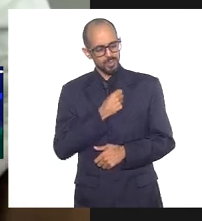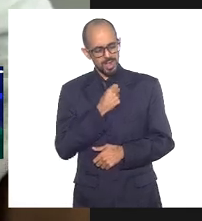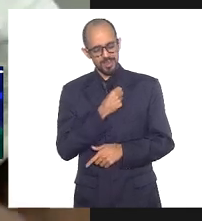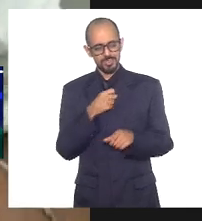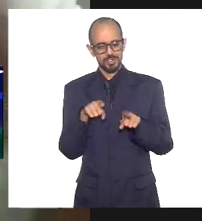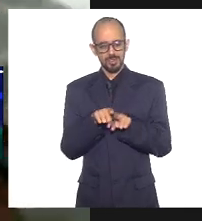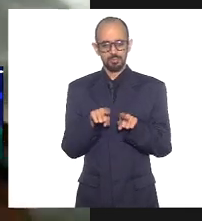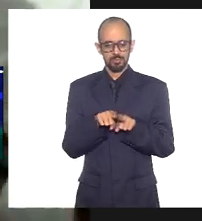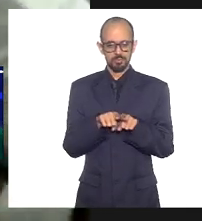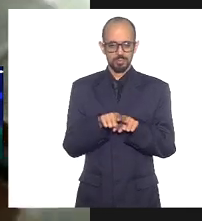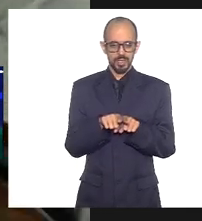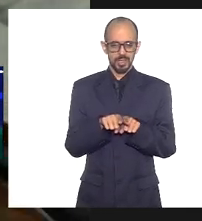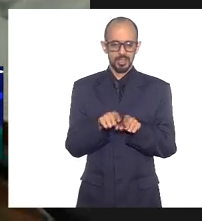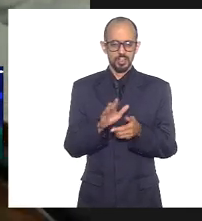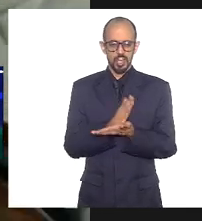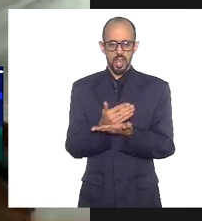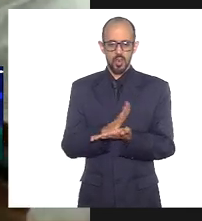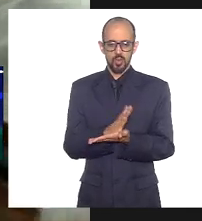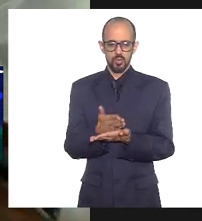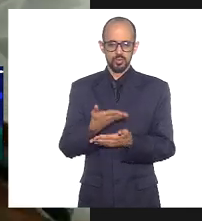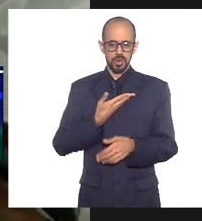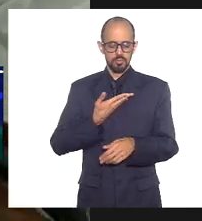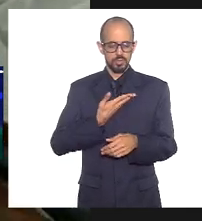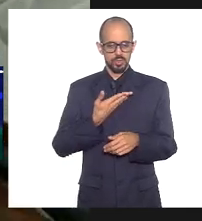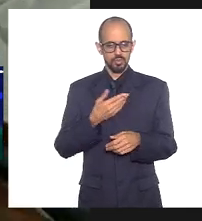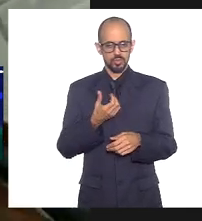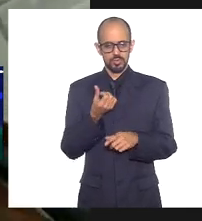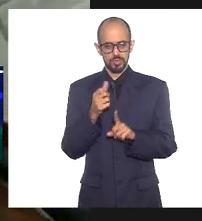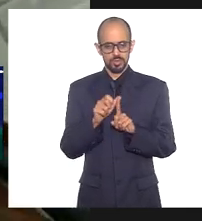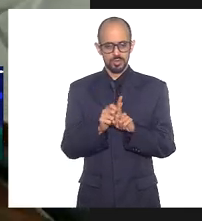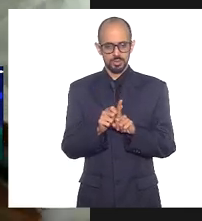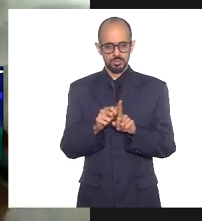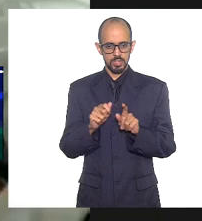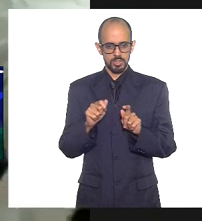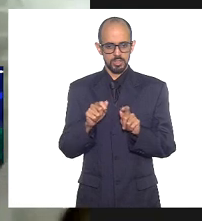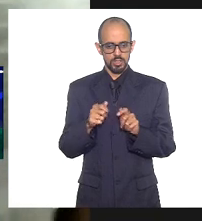que durante esses seis meses a gente ficou longe é possível?